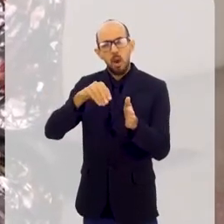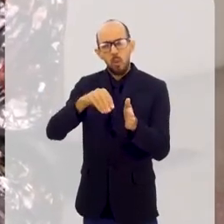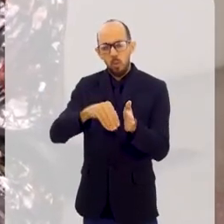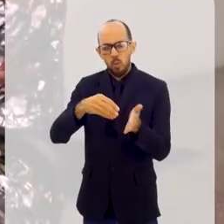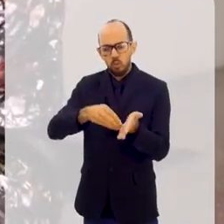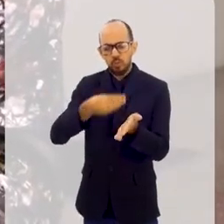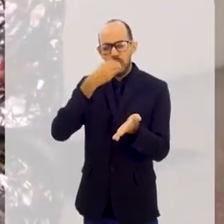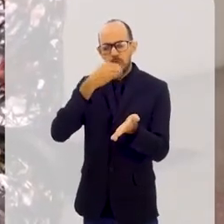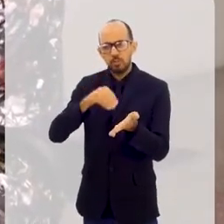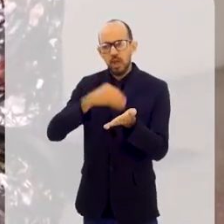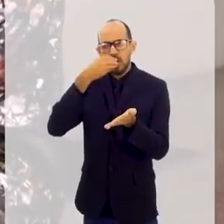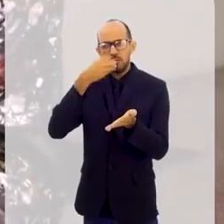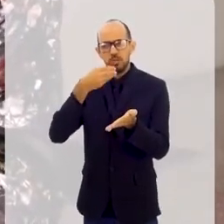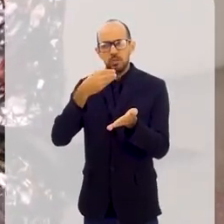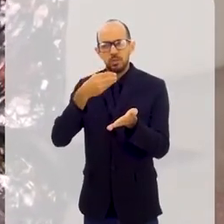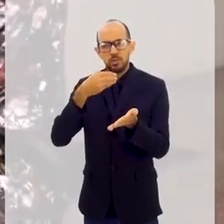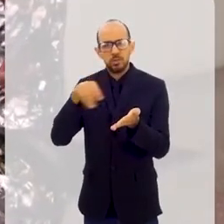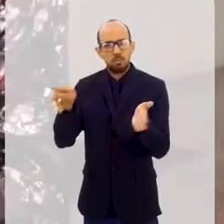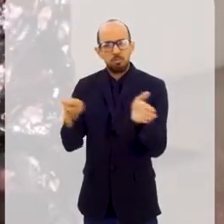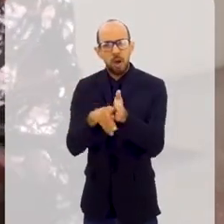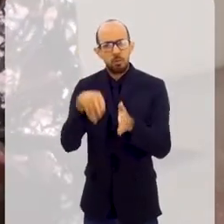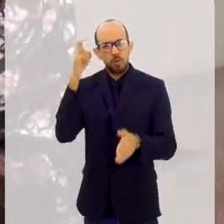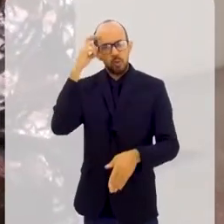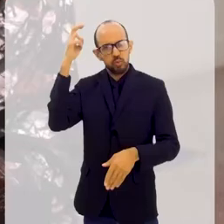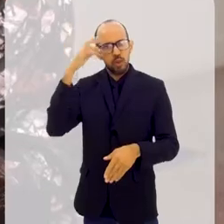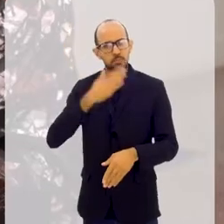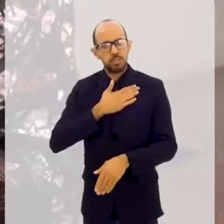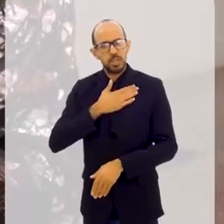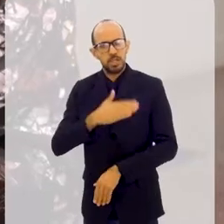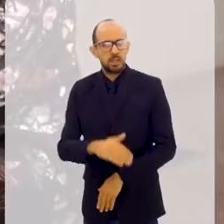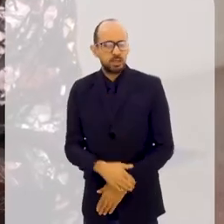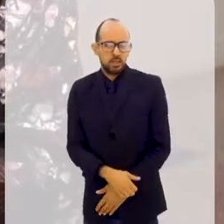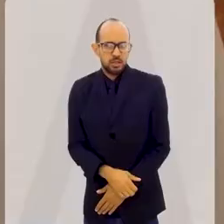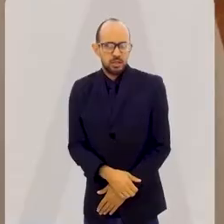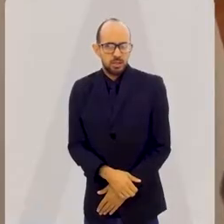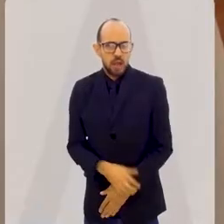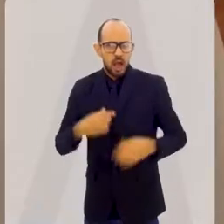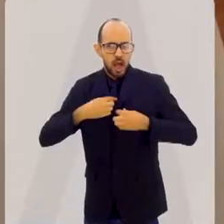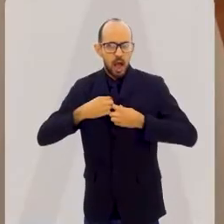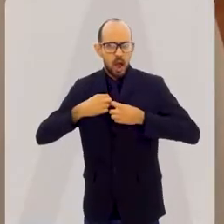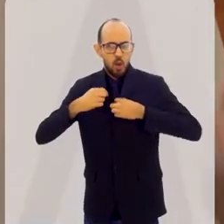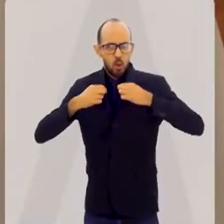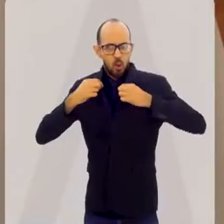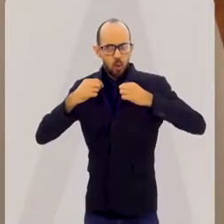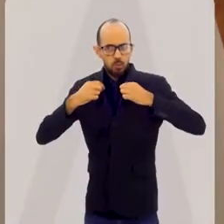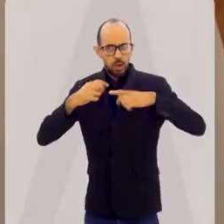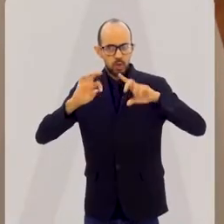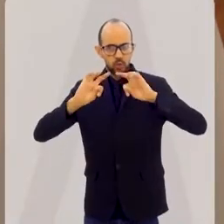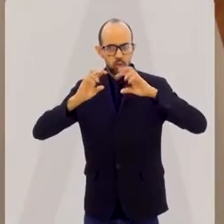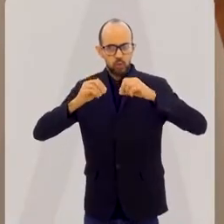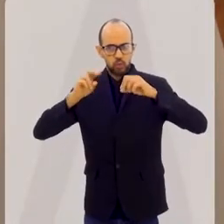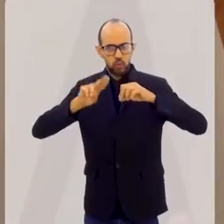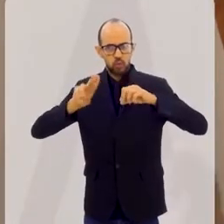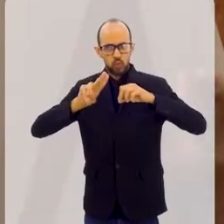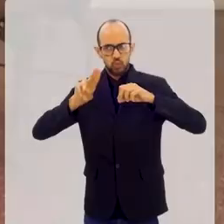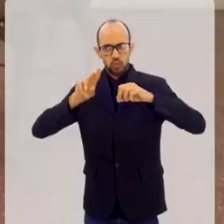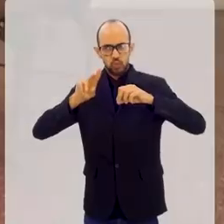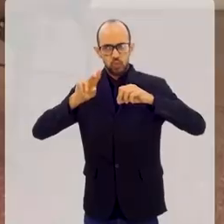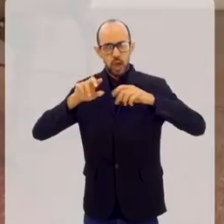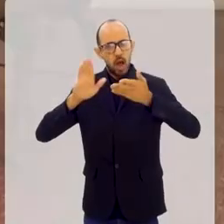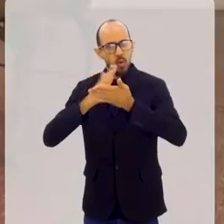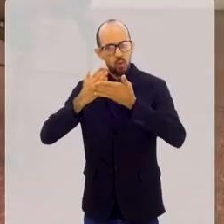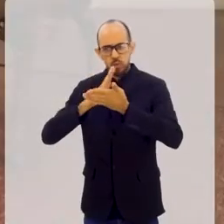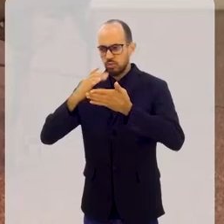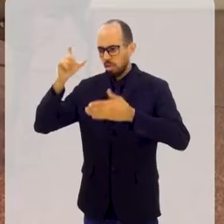demônio ou é da matriz africana só que é minha cultura a roupa que o visto de tudo isso aí o pessoal não pode